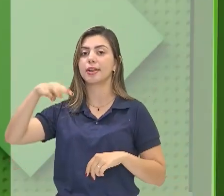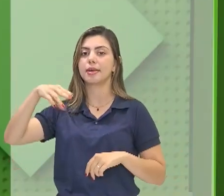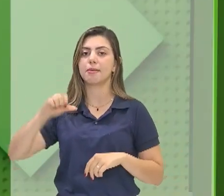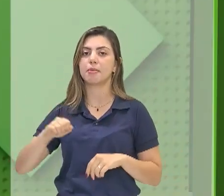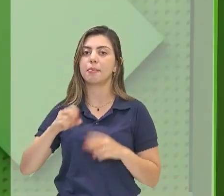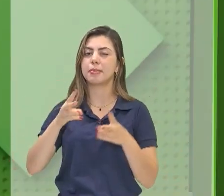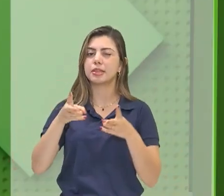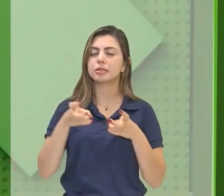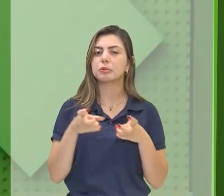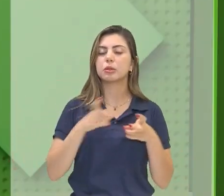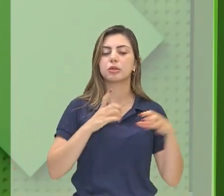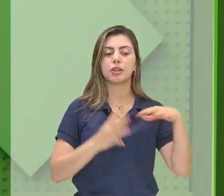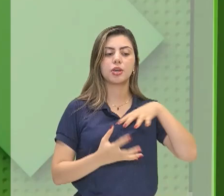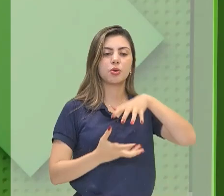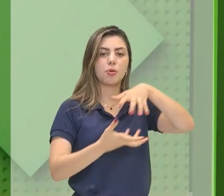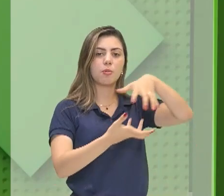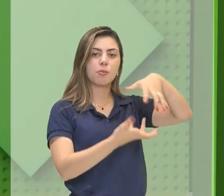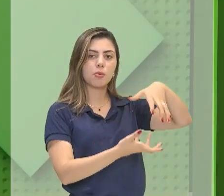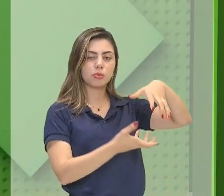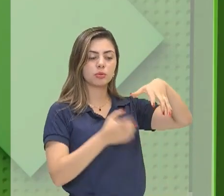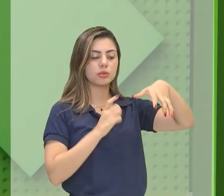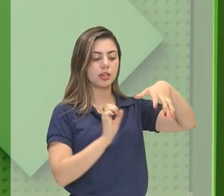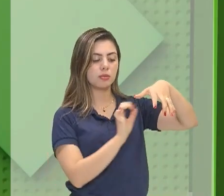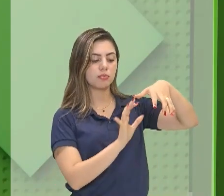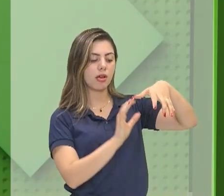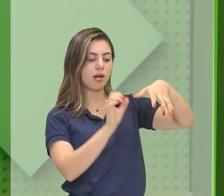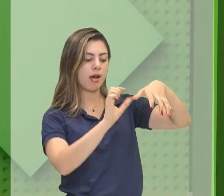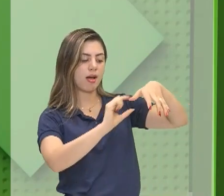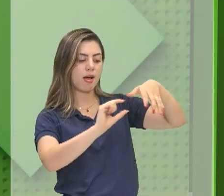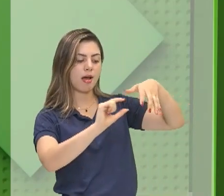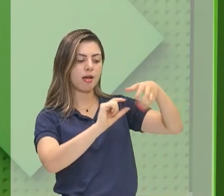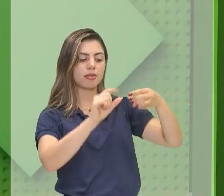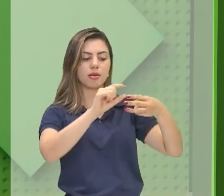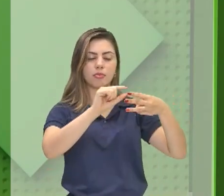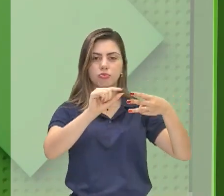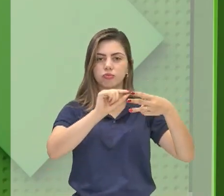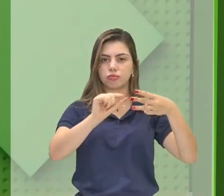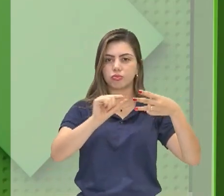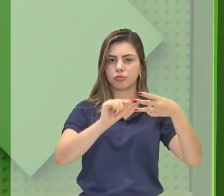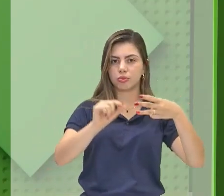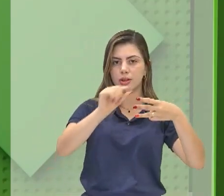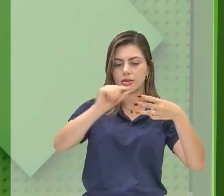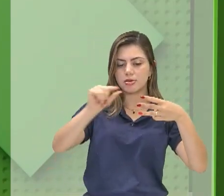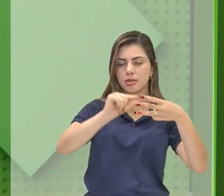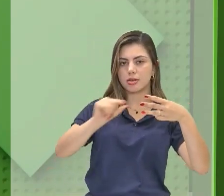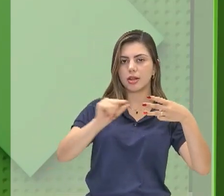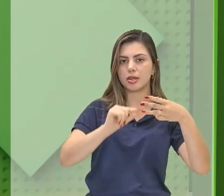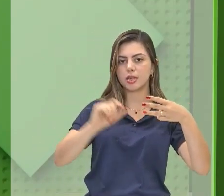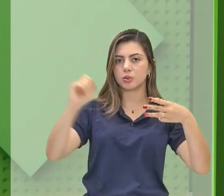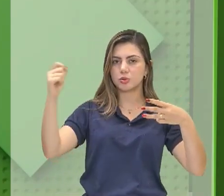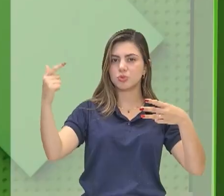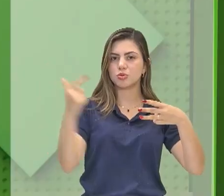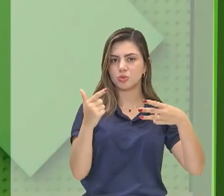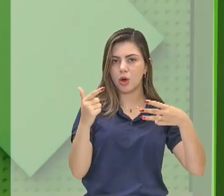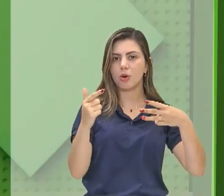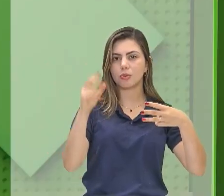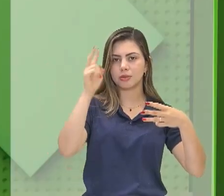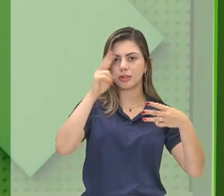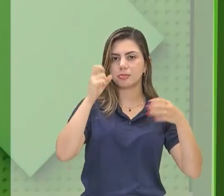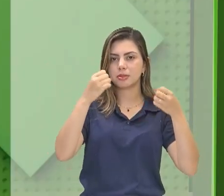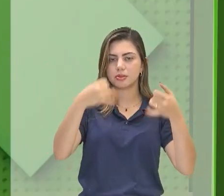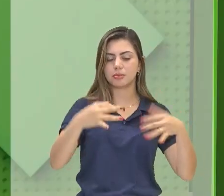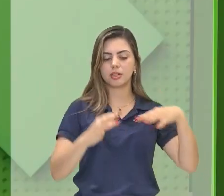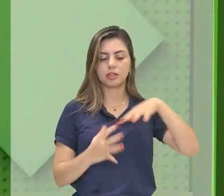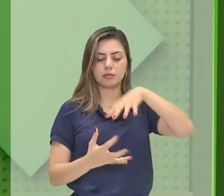dividido em zonas climáticas ou térmicas por conta do seu formato, por conta da inclinação do eixo